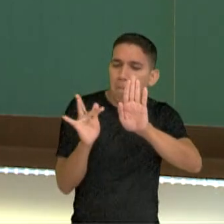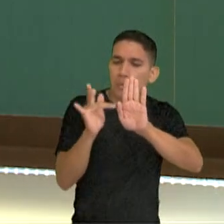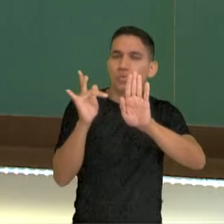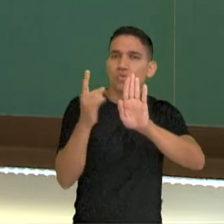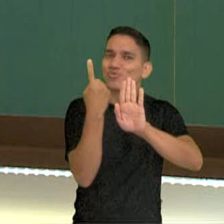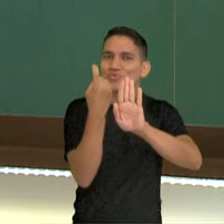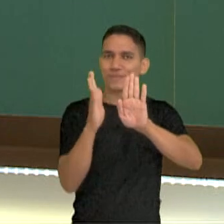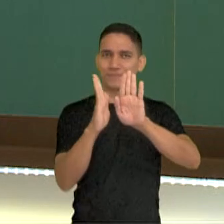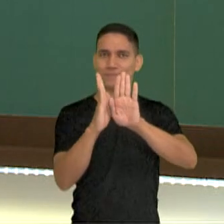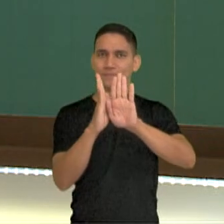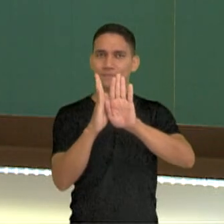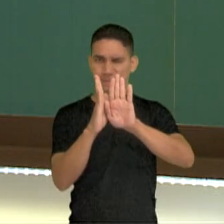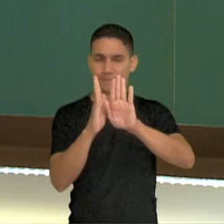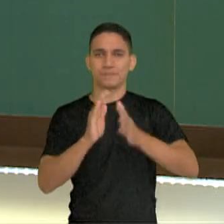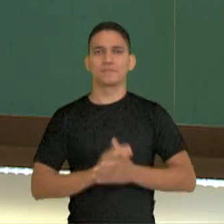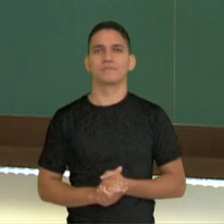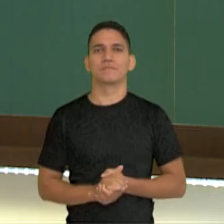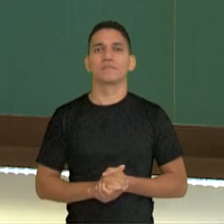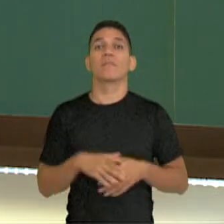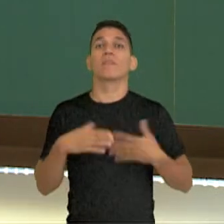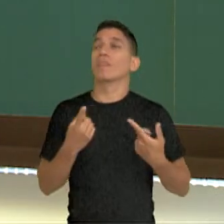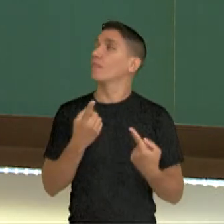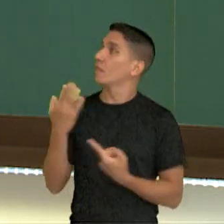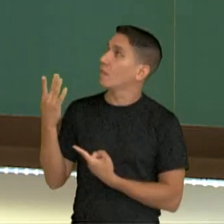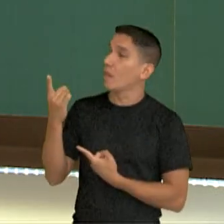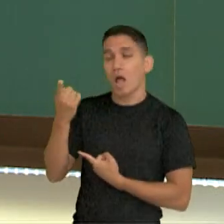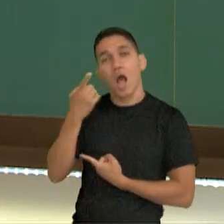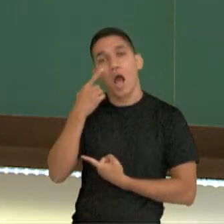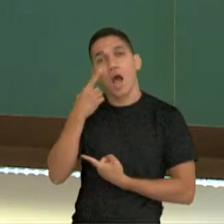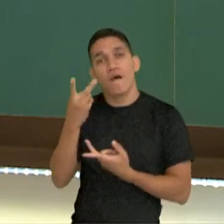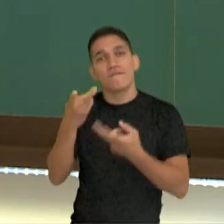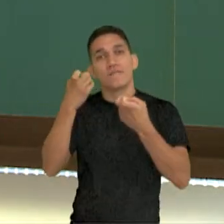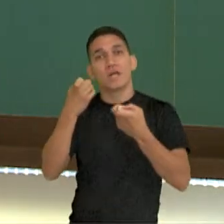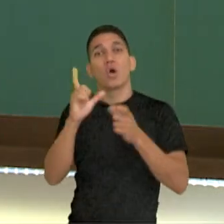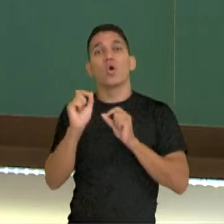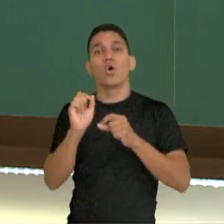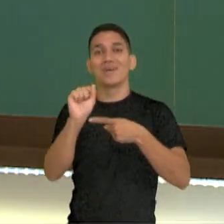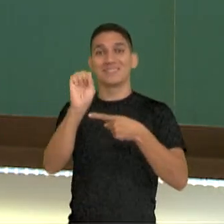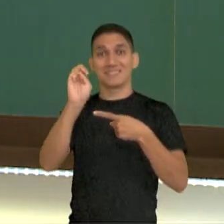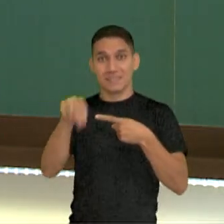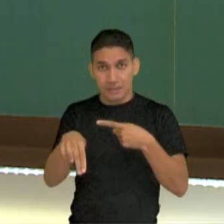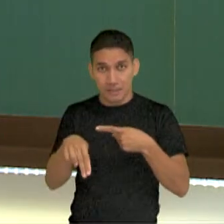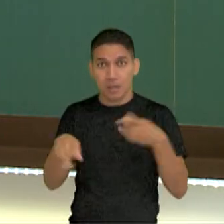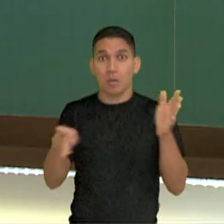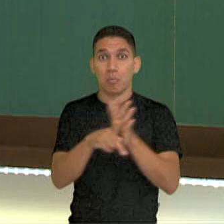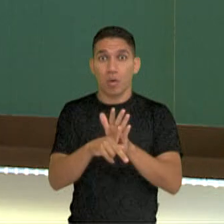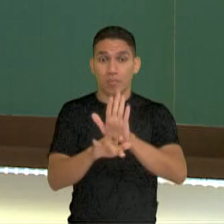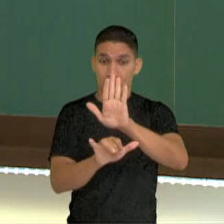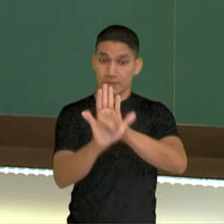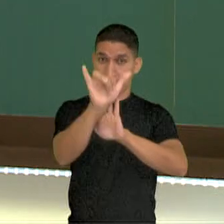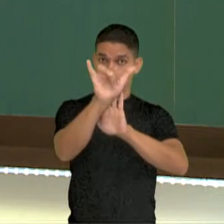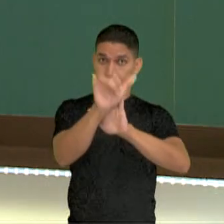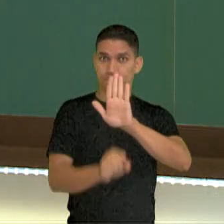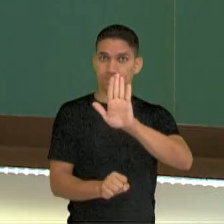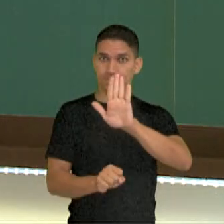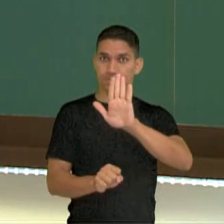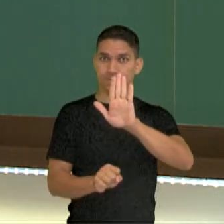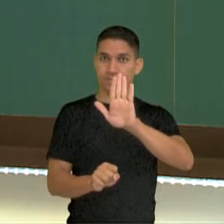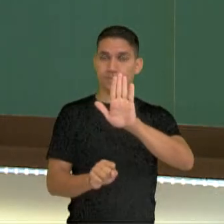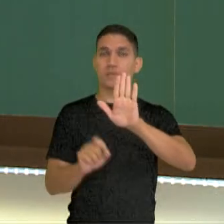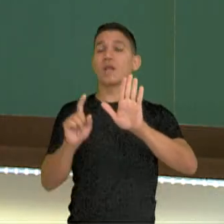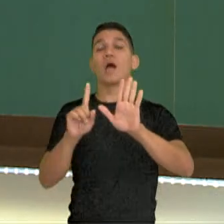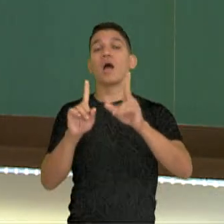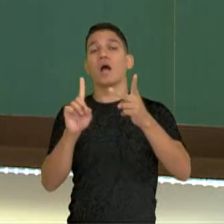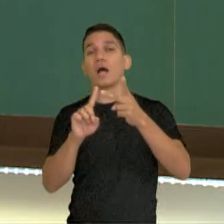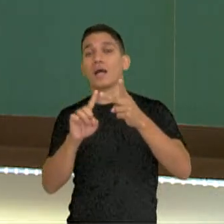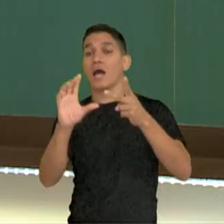ser tangente, tá? Então, eu olho os valores do seno no eixo y, olho os valores